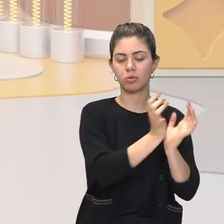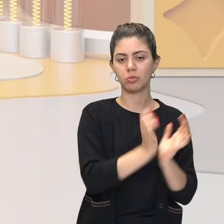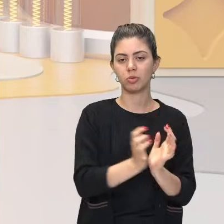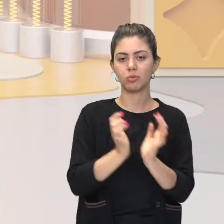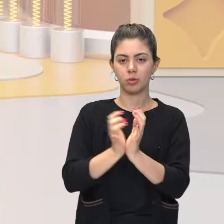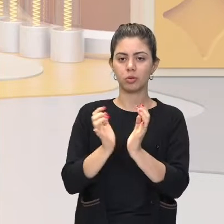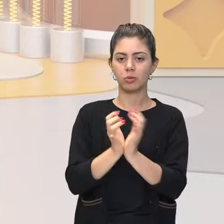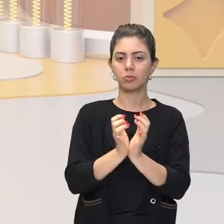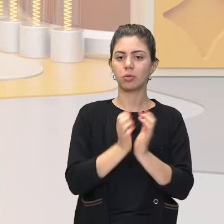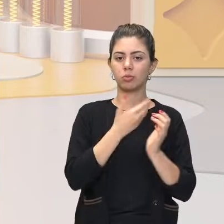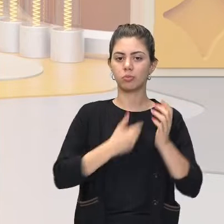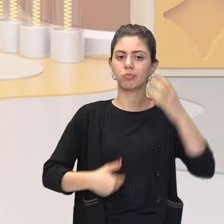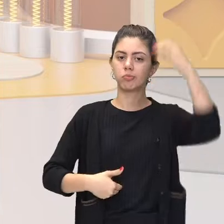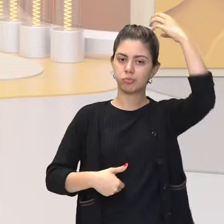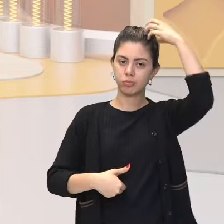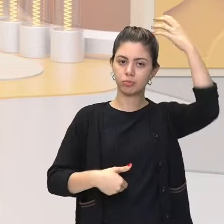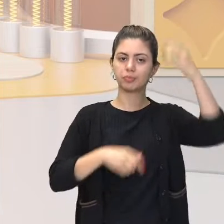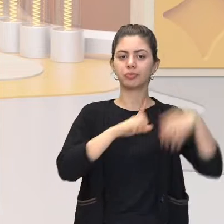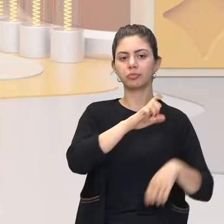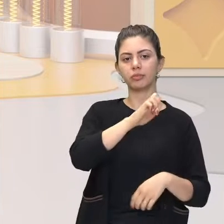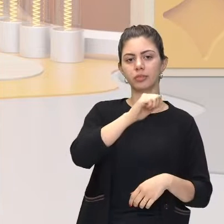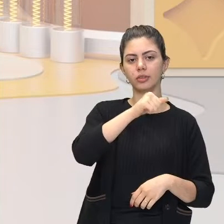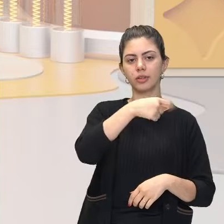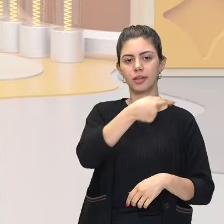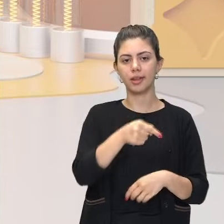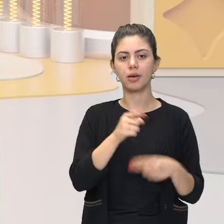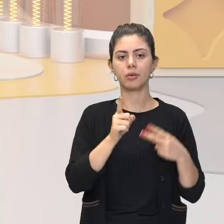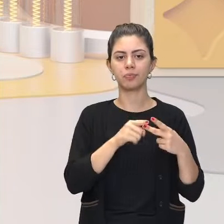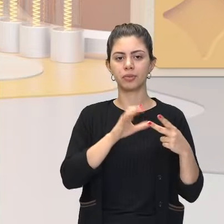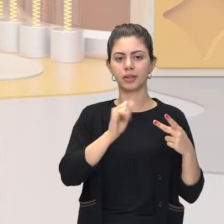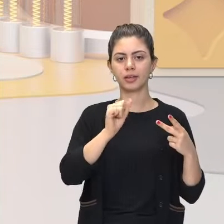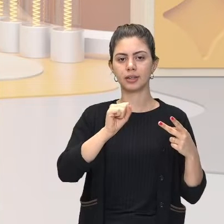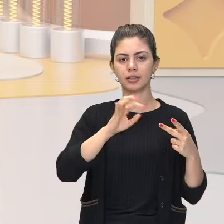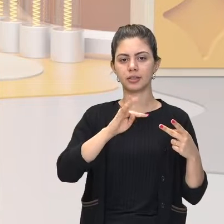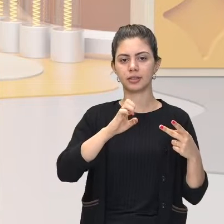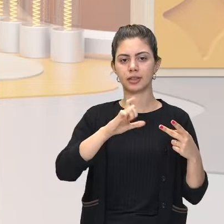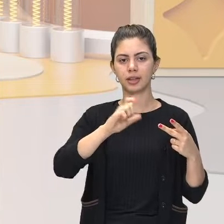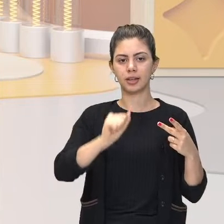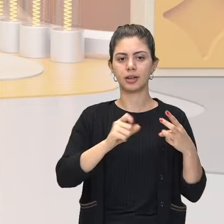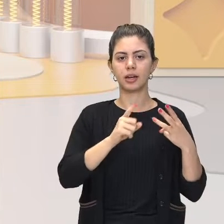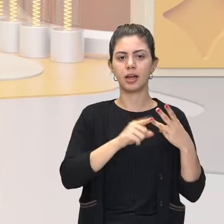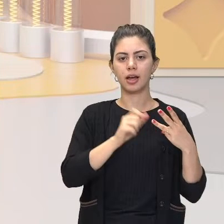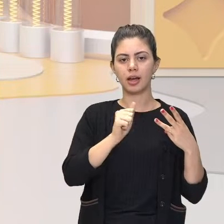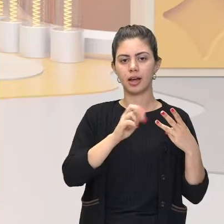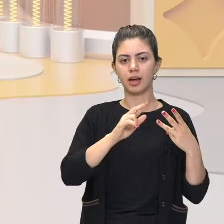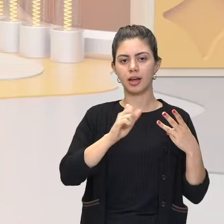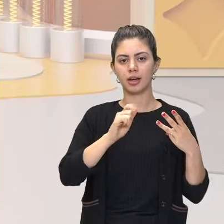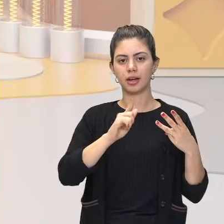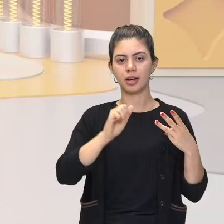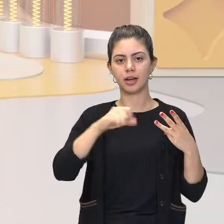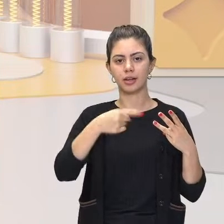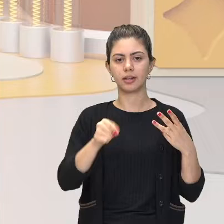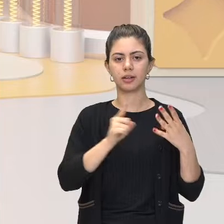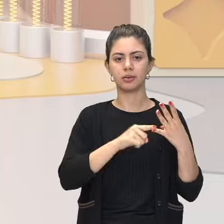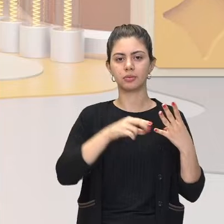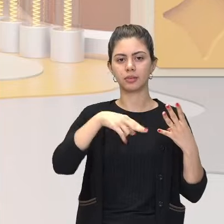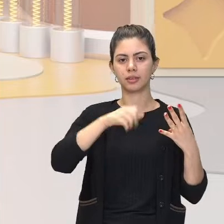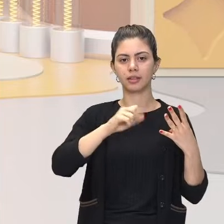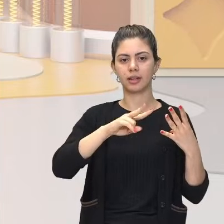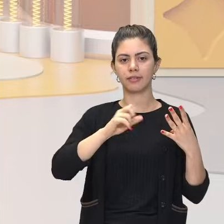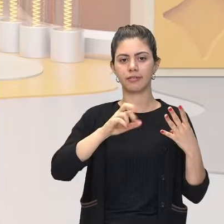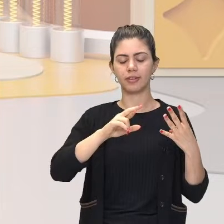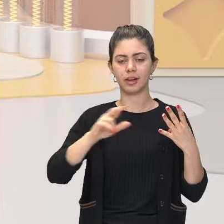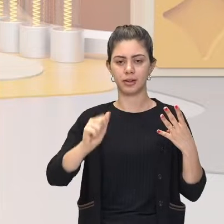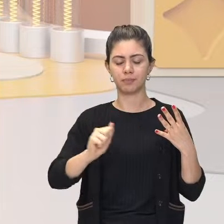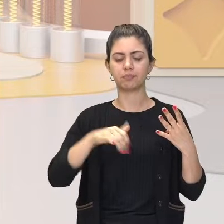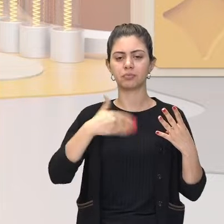reinos: o Reino de Leão, o Reino de Castela, o Reino de Aragão e o Reino de Navarra. Então, à medida em que